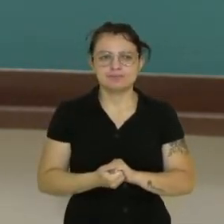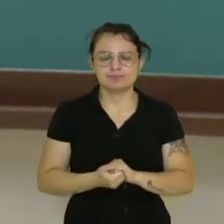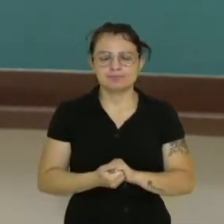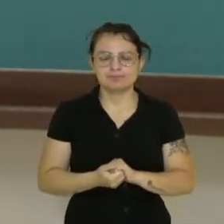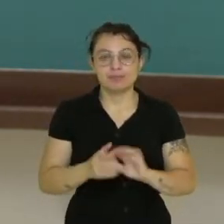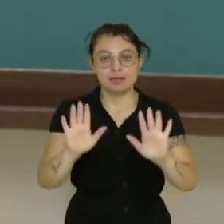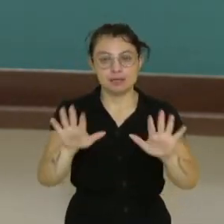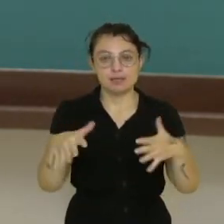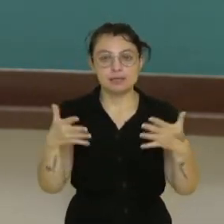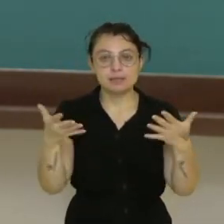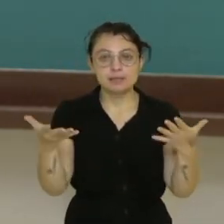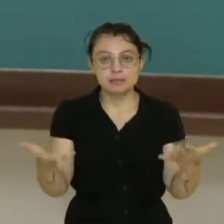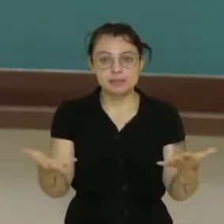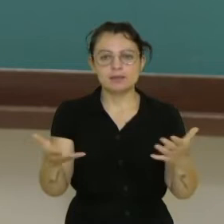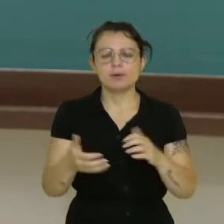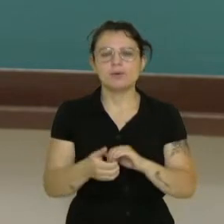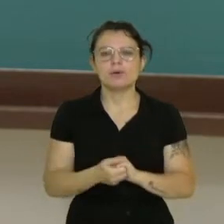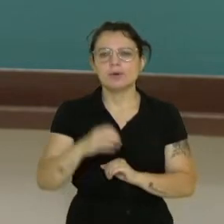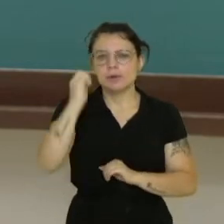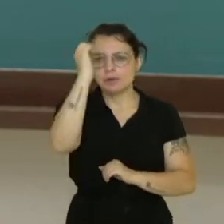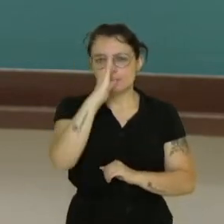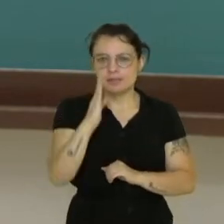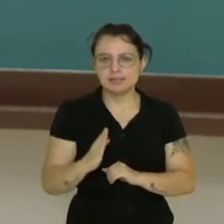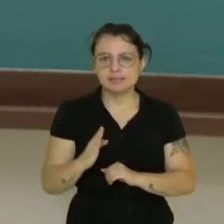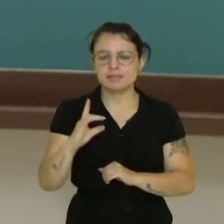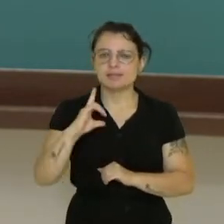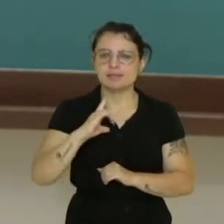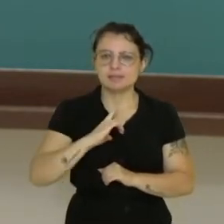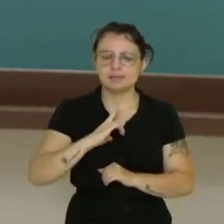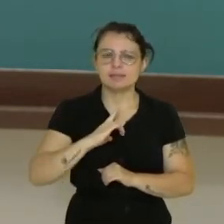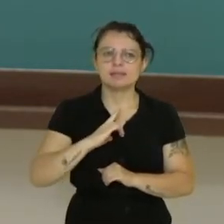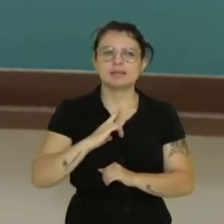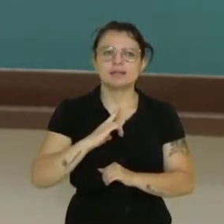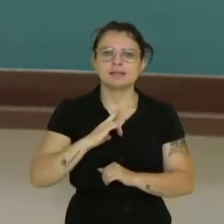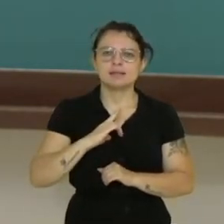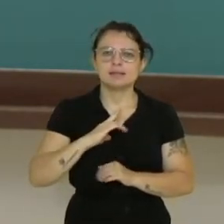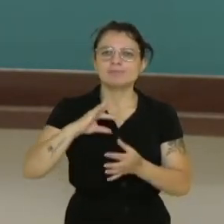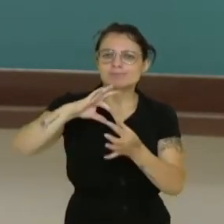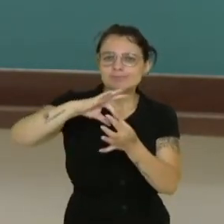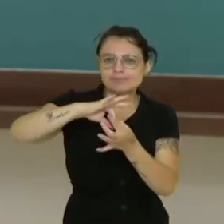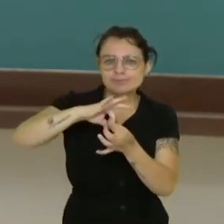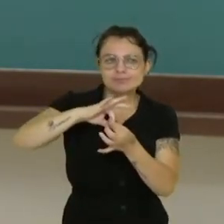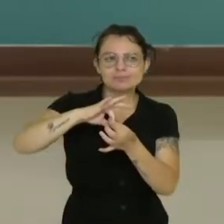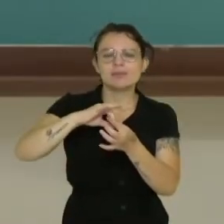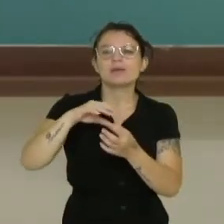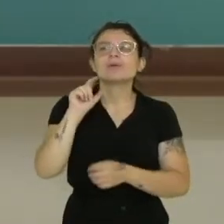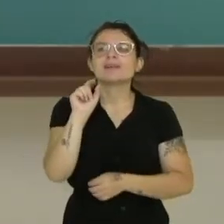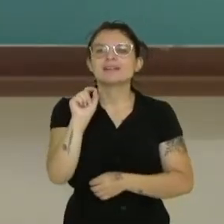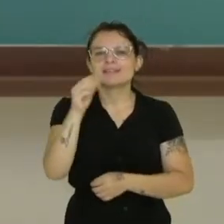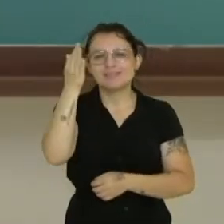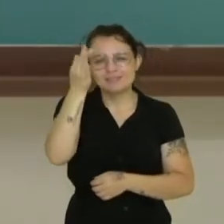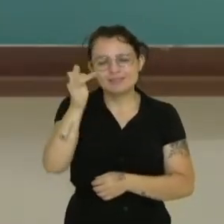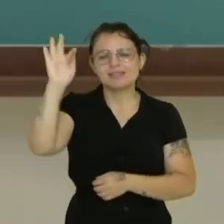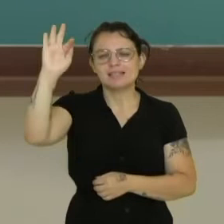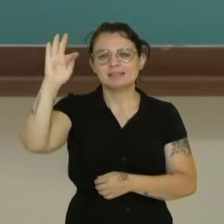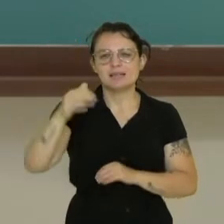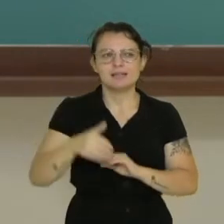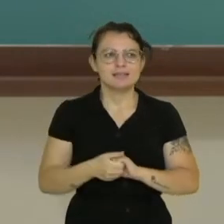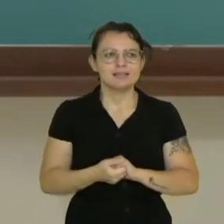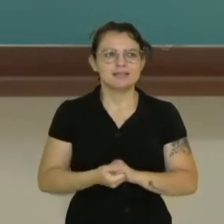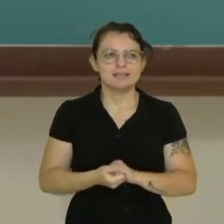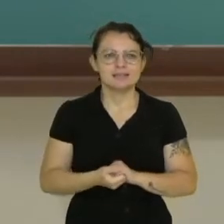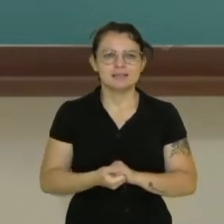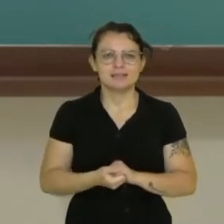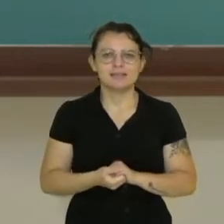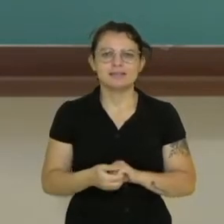Sendo assim, na verdade, o Brasil faz fronteira sim com a França